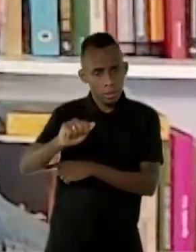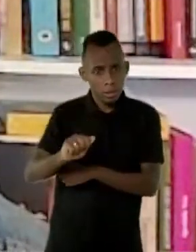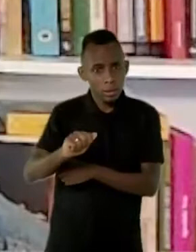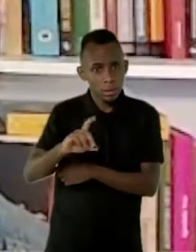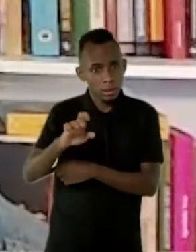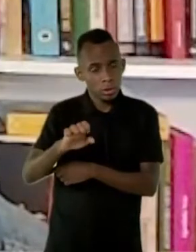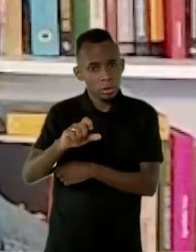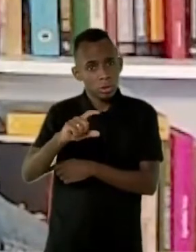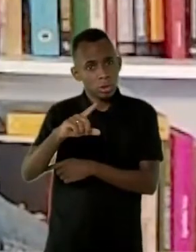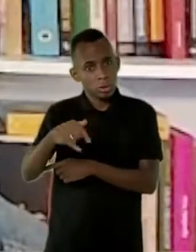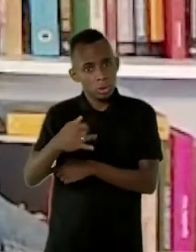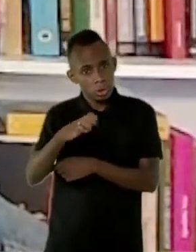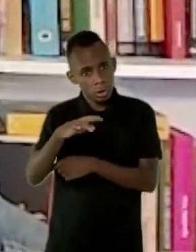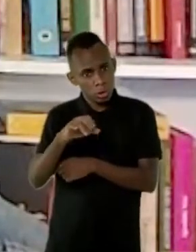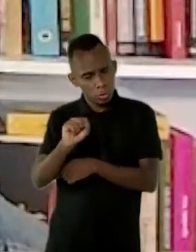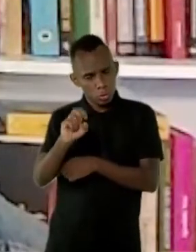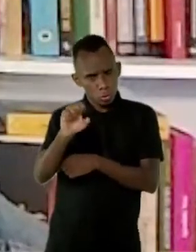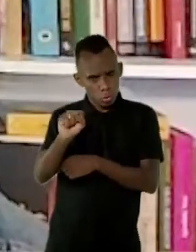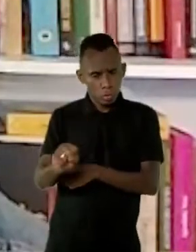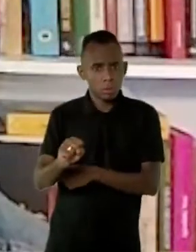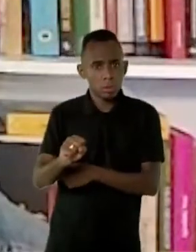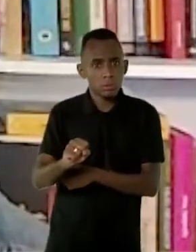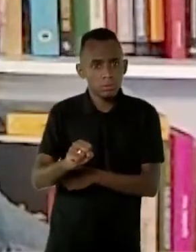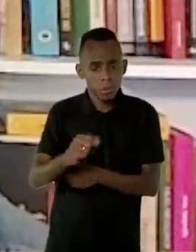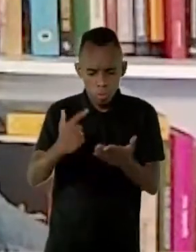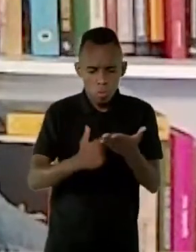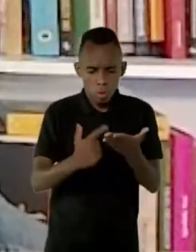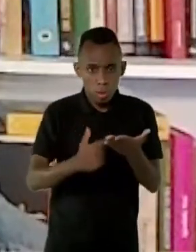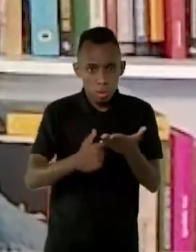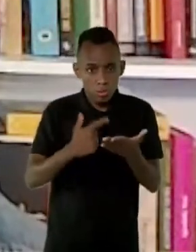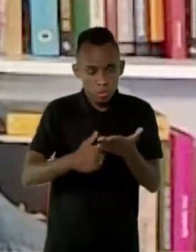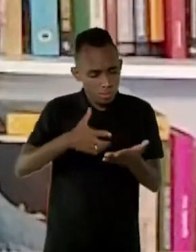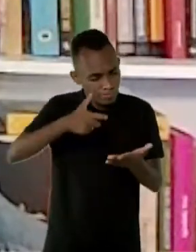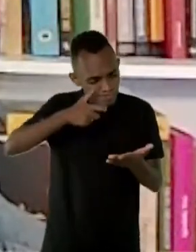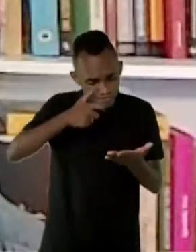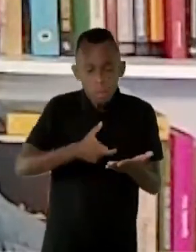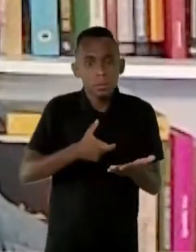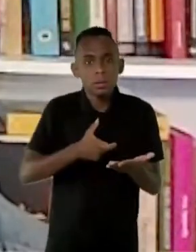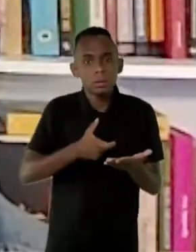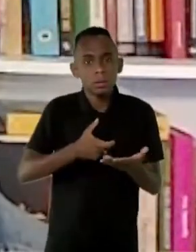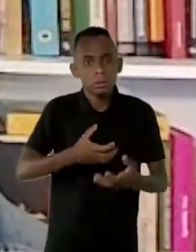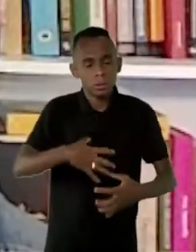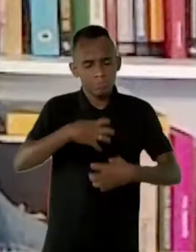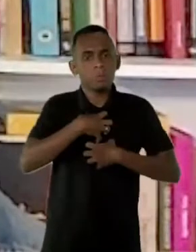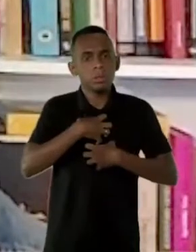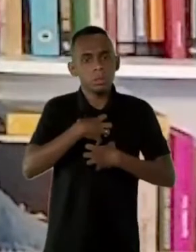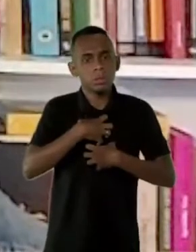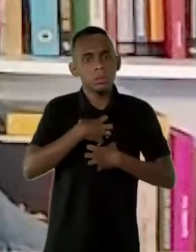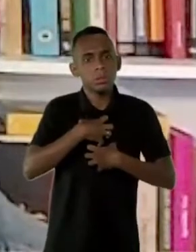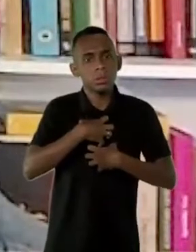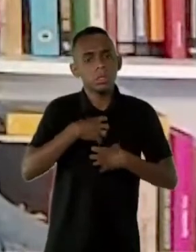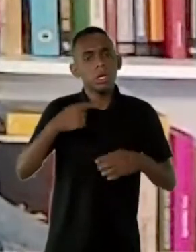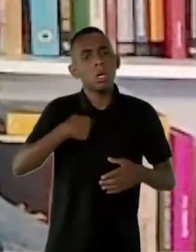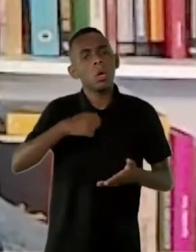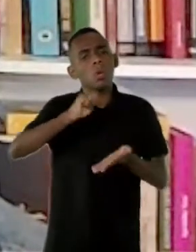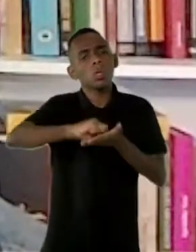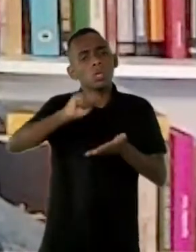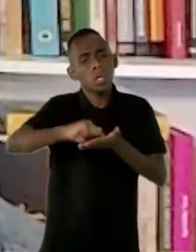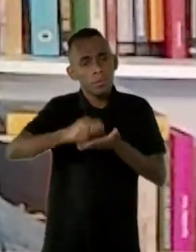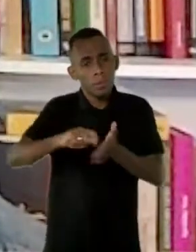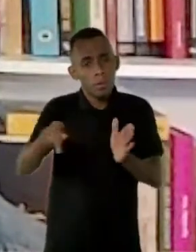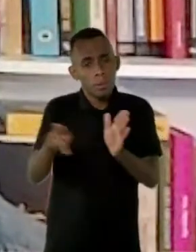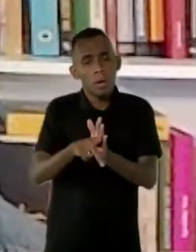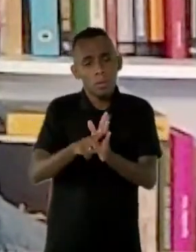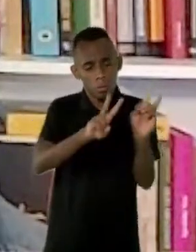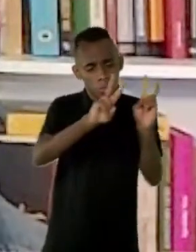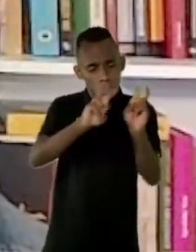Despejo. Então o livro me impactou muito e eu comecei a escrever algumas críticas de jornais. Eu inseria